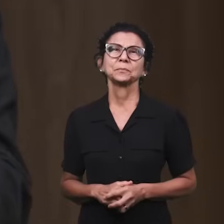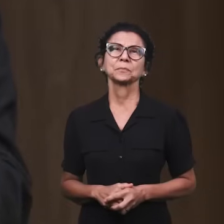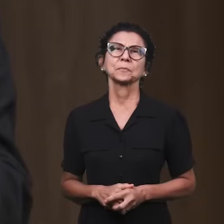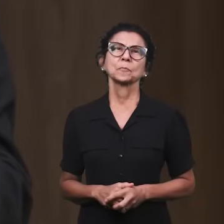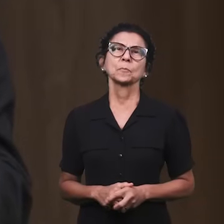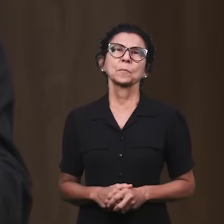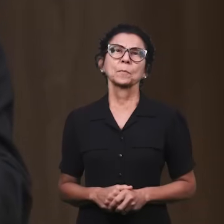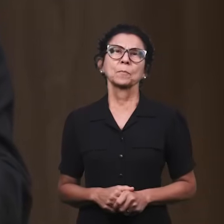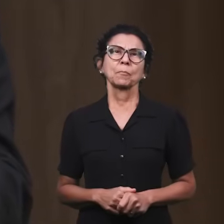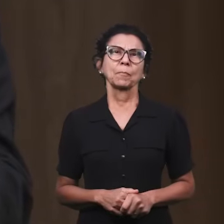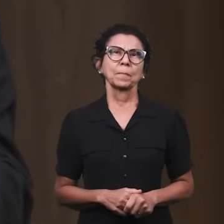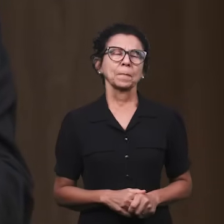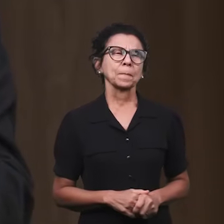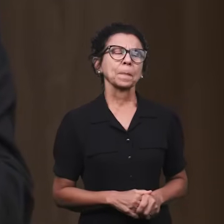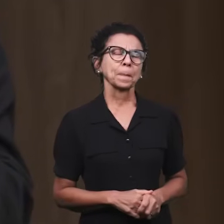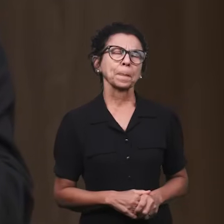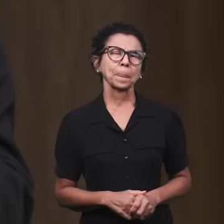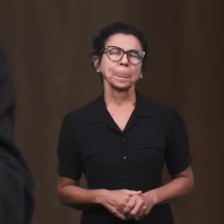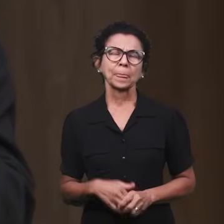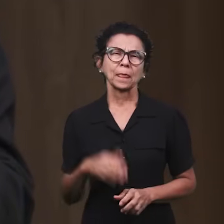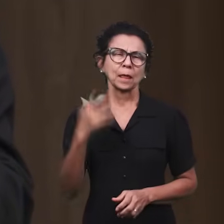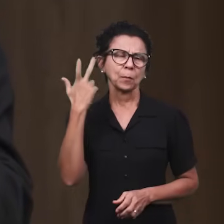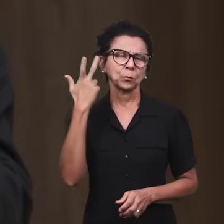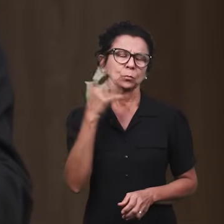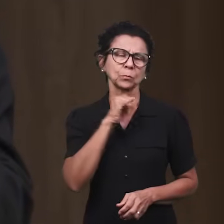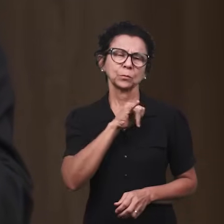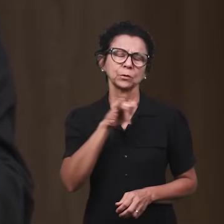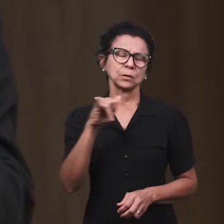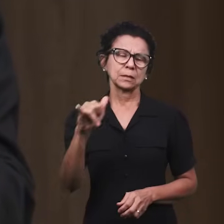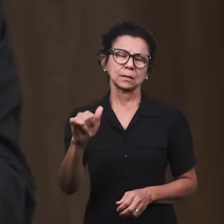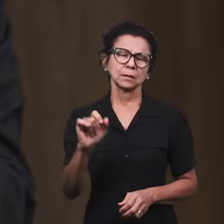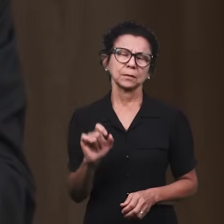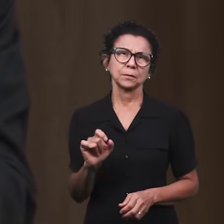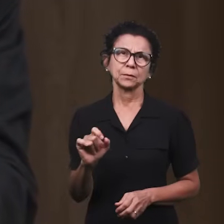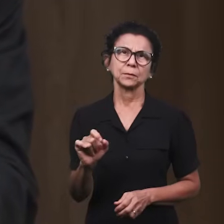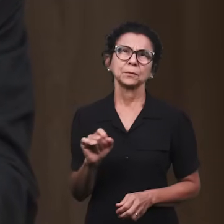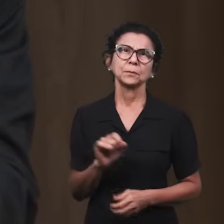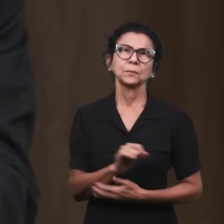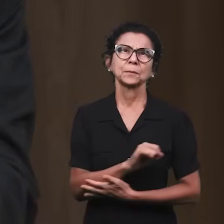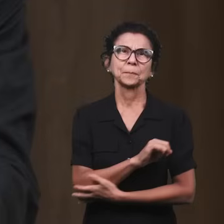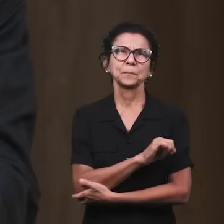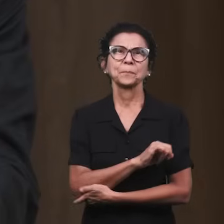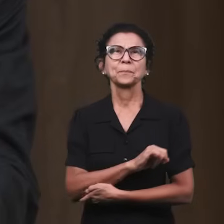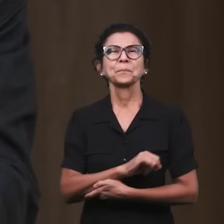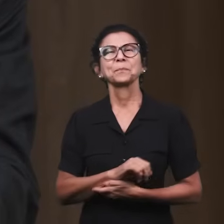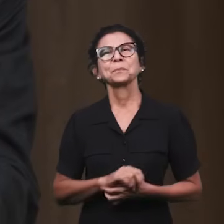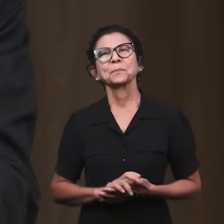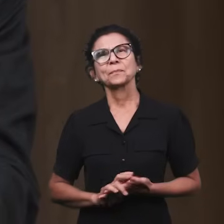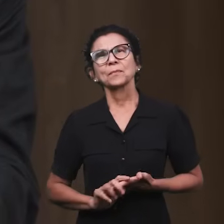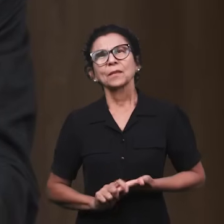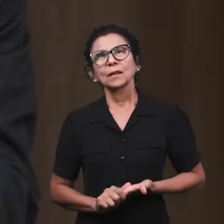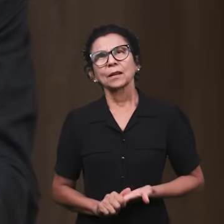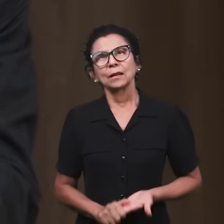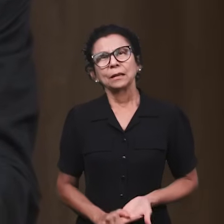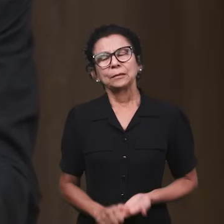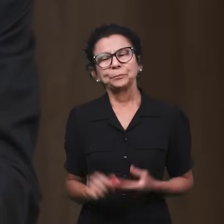é conhecimento comum, é muito repetido em todos os lugares, inclusive, de que né,